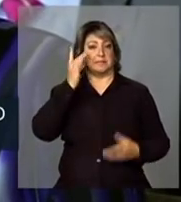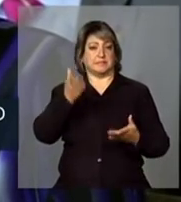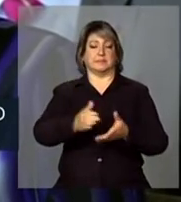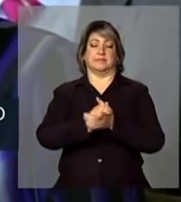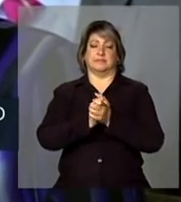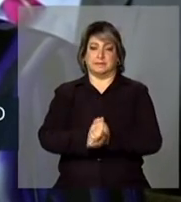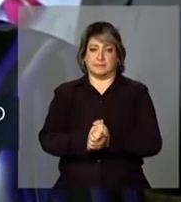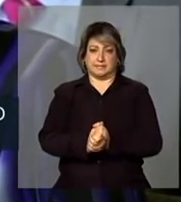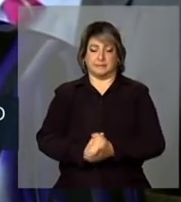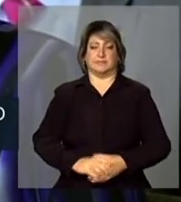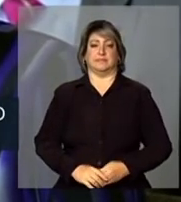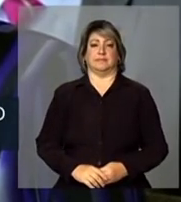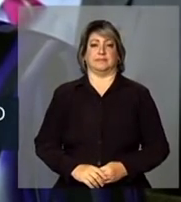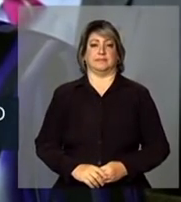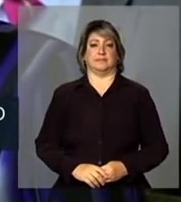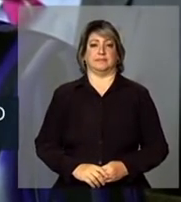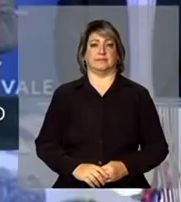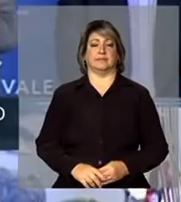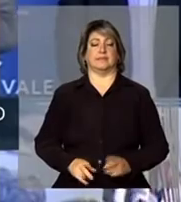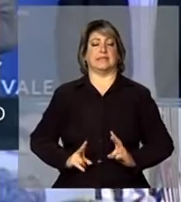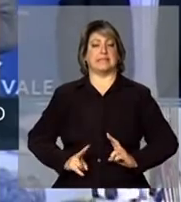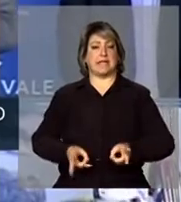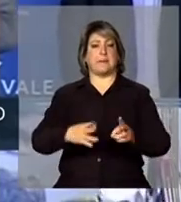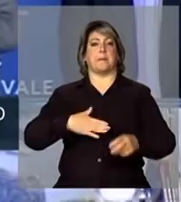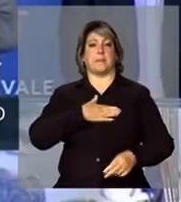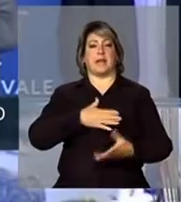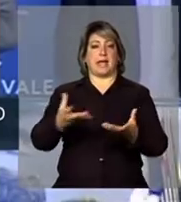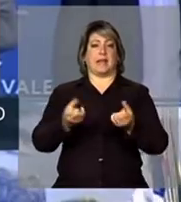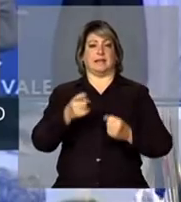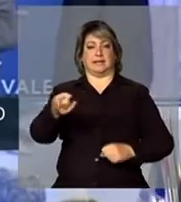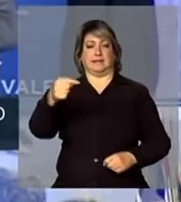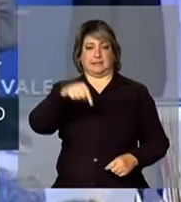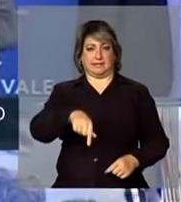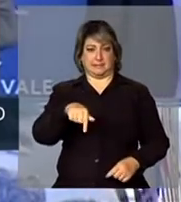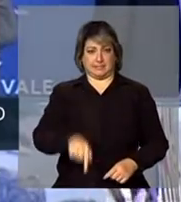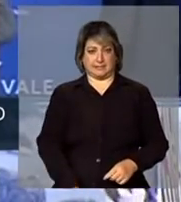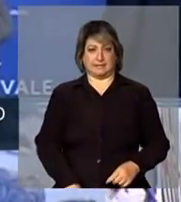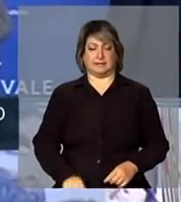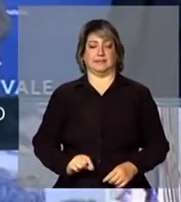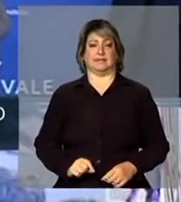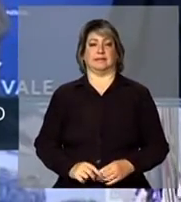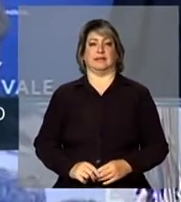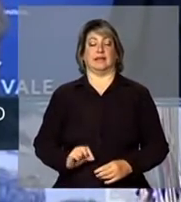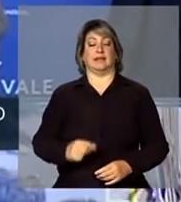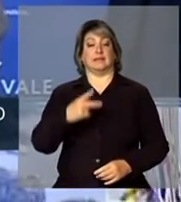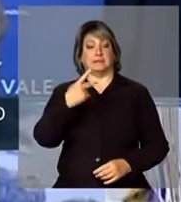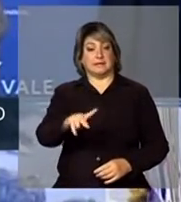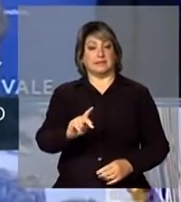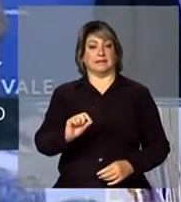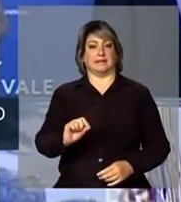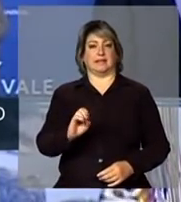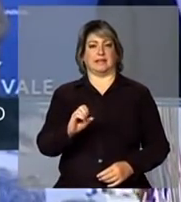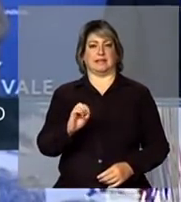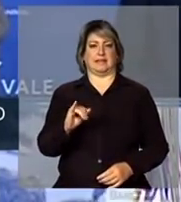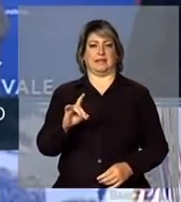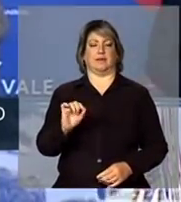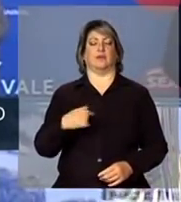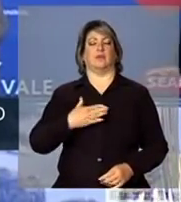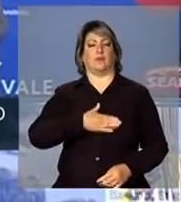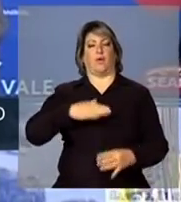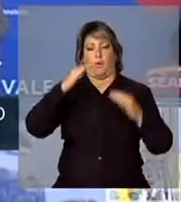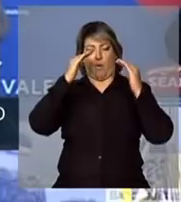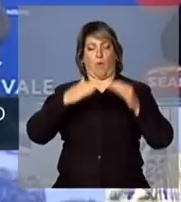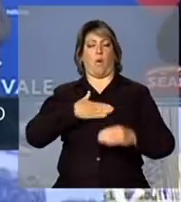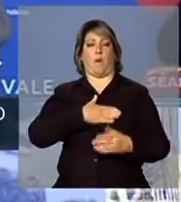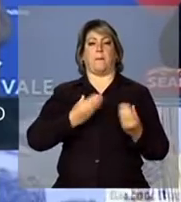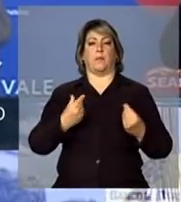Brasil, Dilma Rousseff, sempre um prazer recebê-la em vosso estado, é uma honra para todos nós.